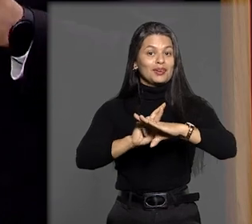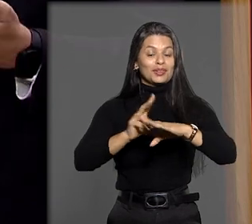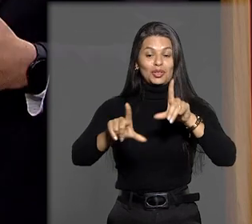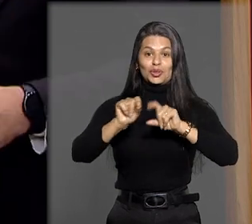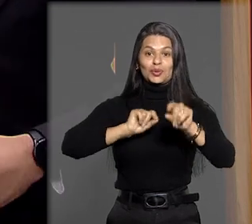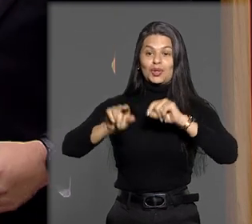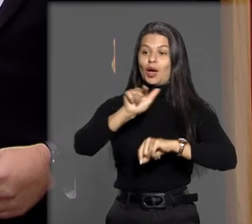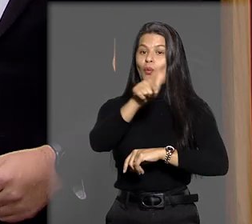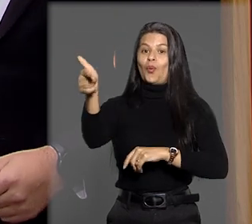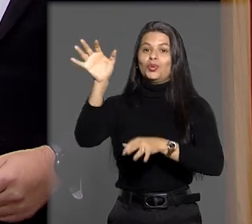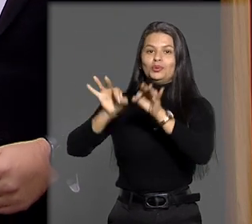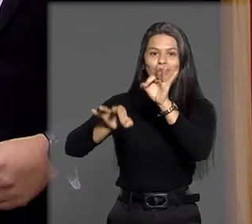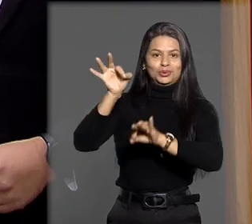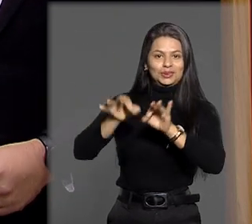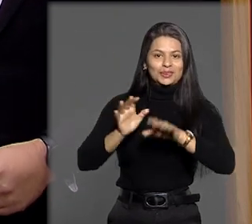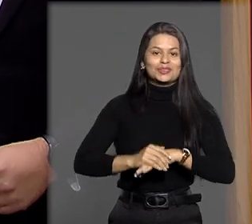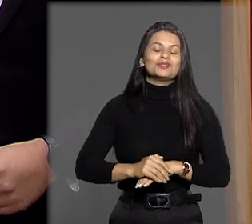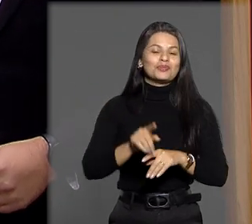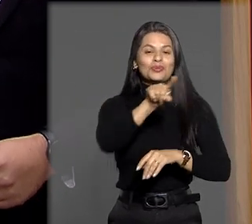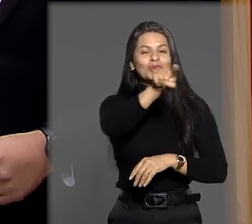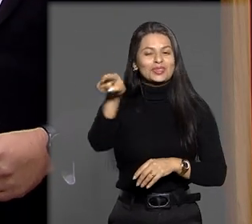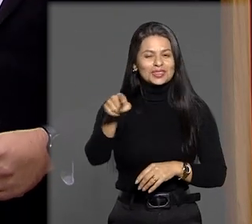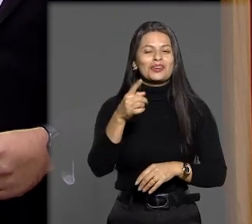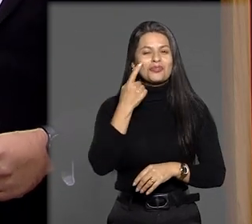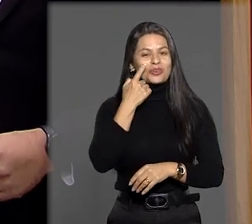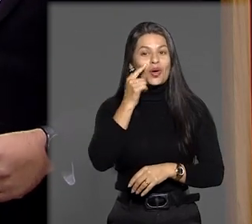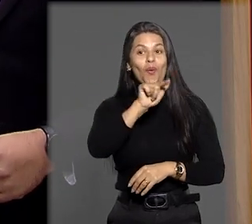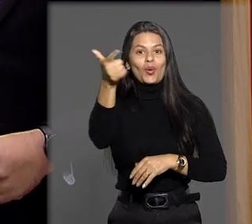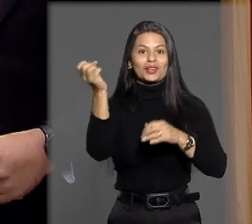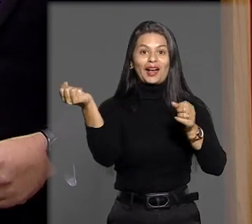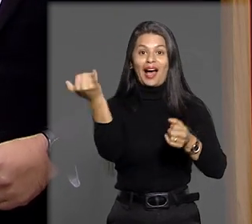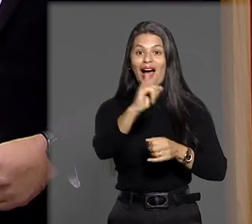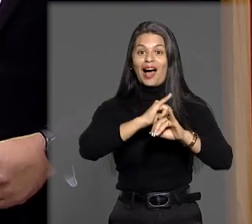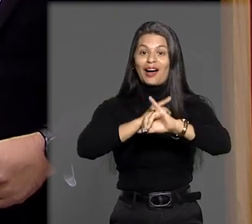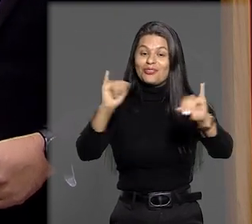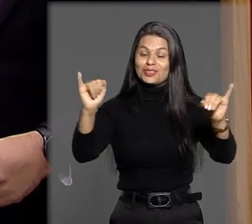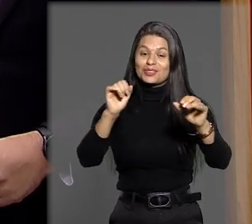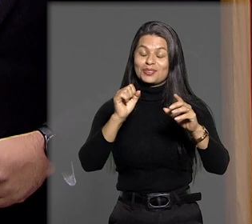escolher outro juízo. Você confere outras notícias no site do